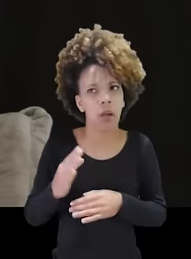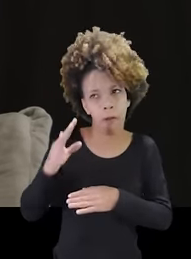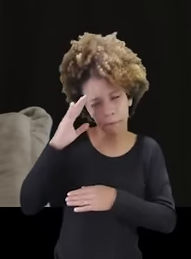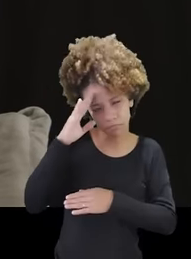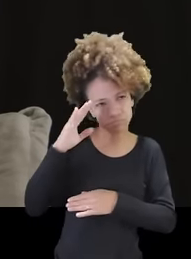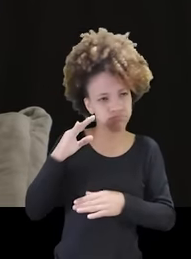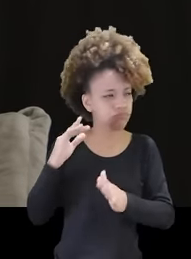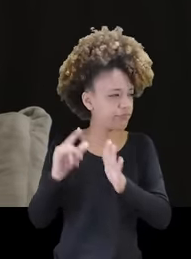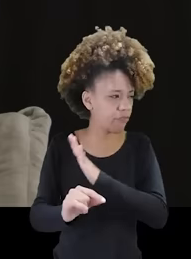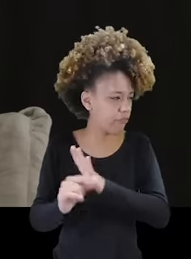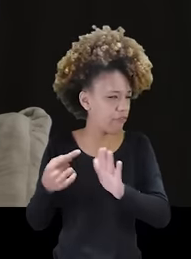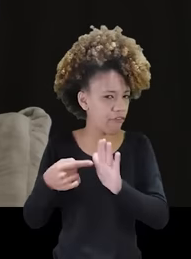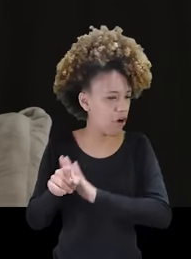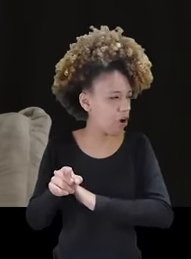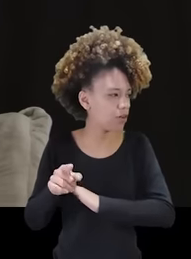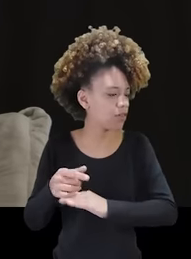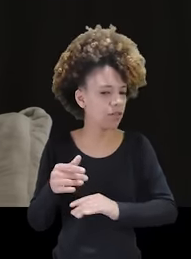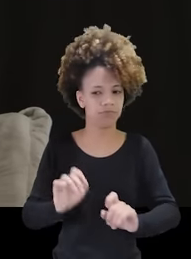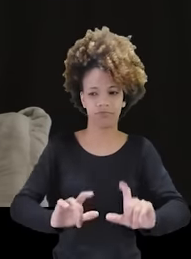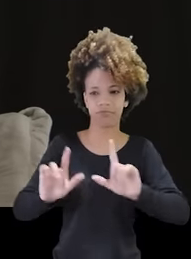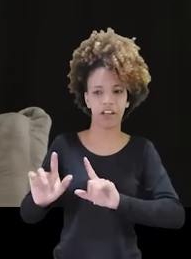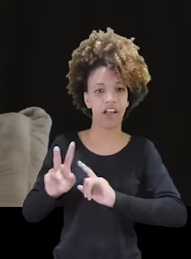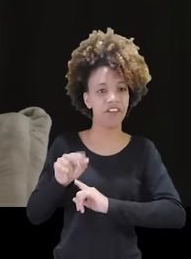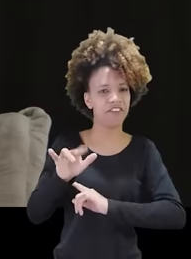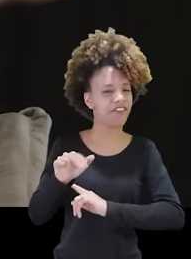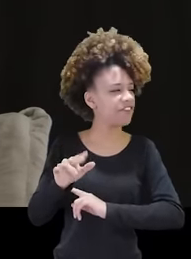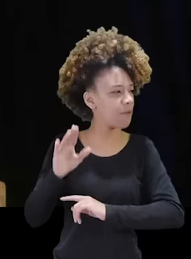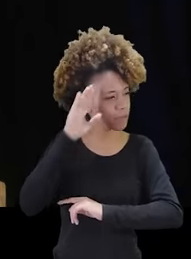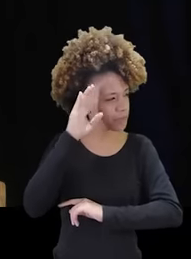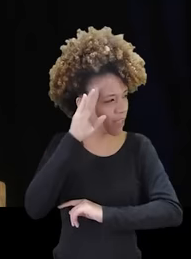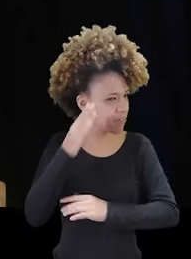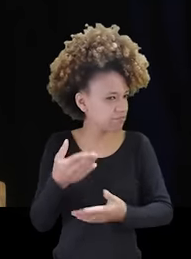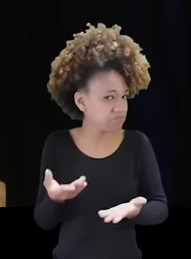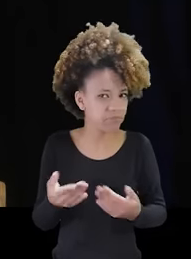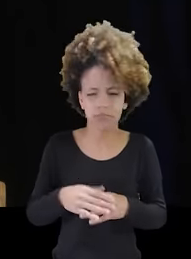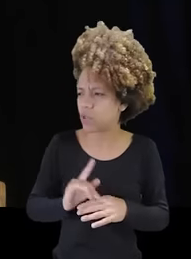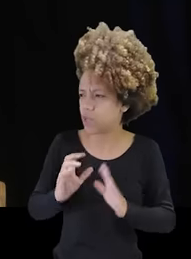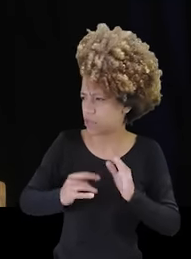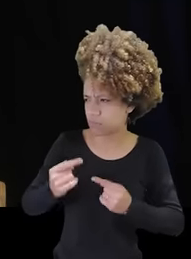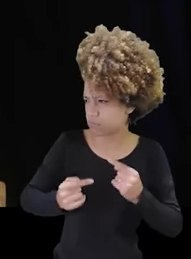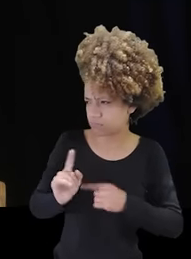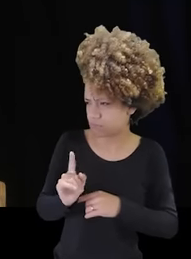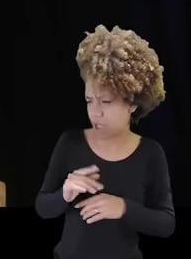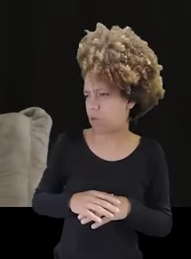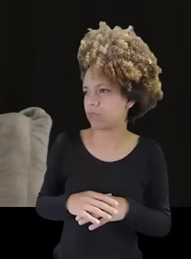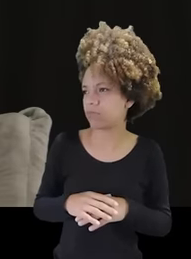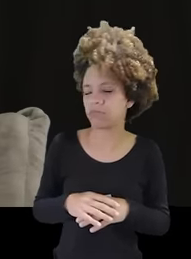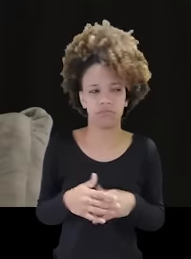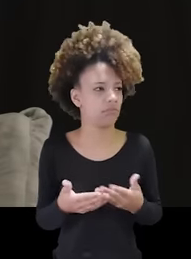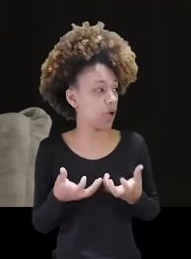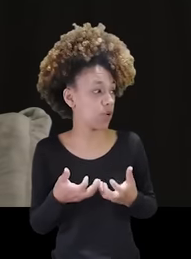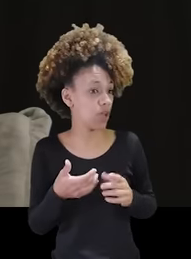bolsonaro o cara minha tatuagem que tá lá no programa viva bolsonaro que seja por questão política não é por questão de